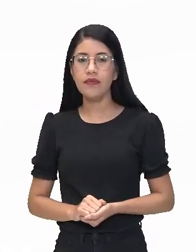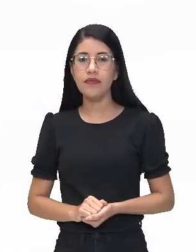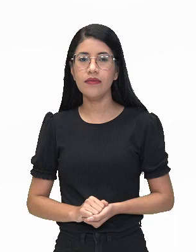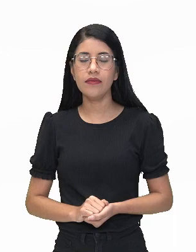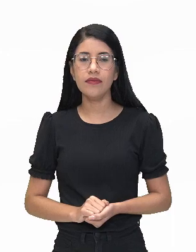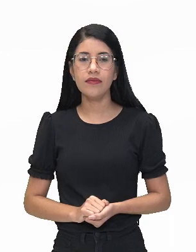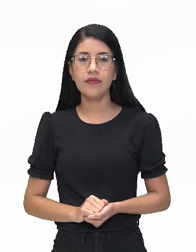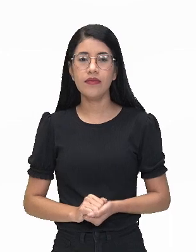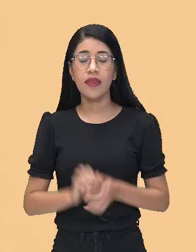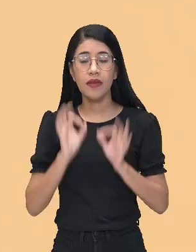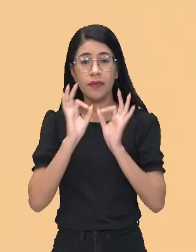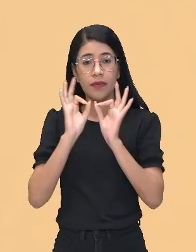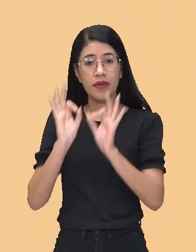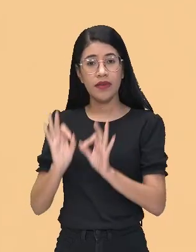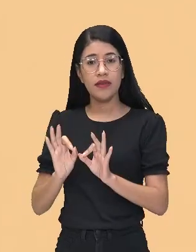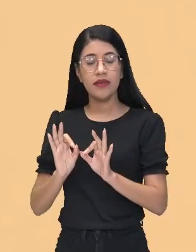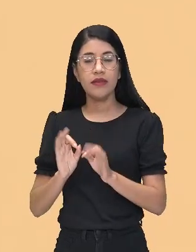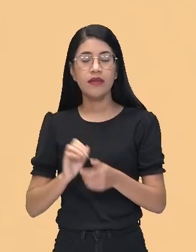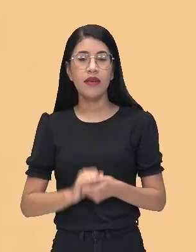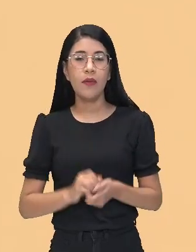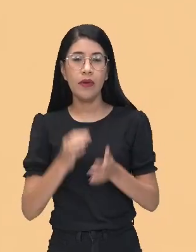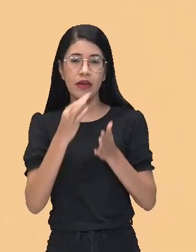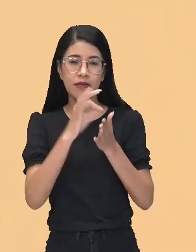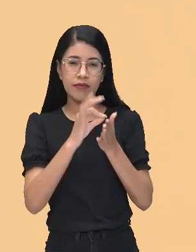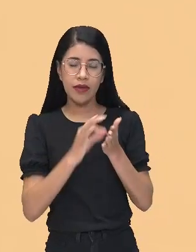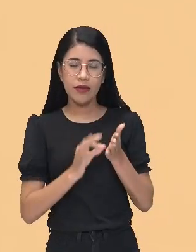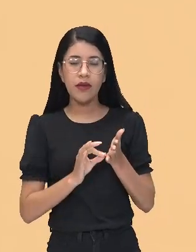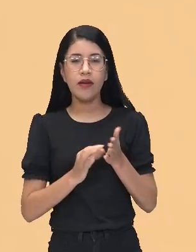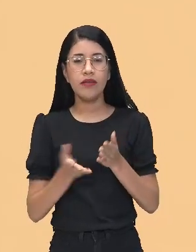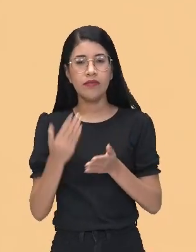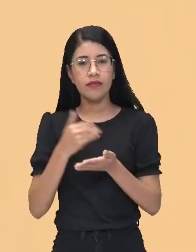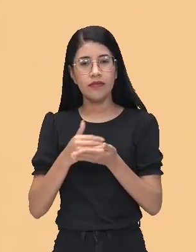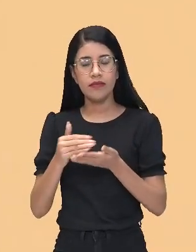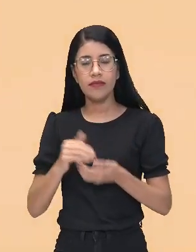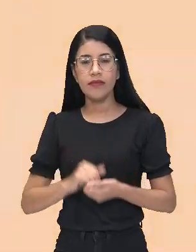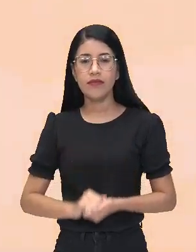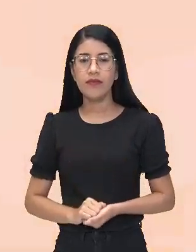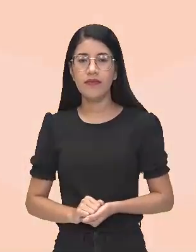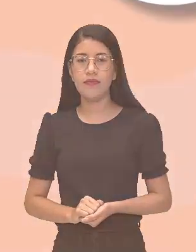ok? Prestem atenção então, façam suas anotações e vamos à aula.